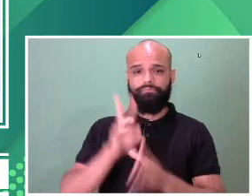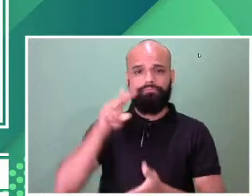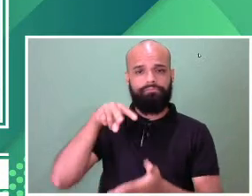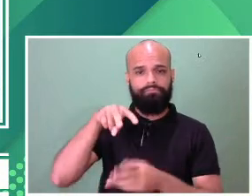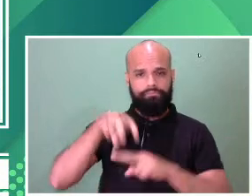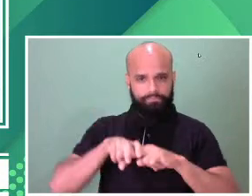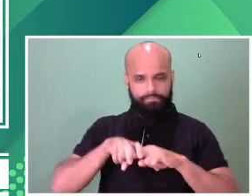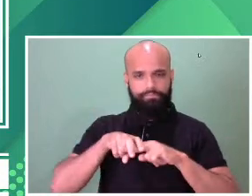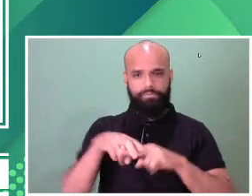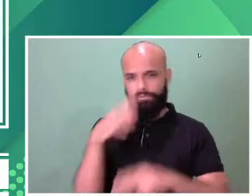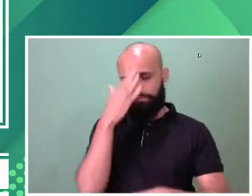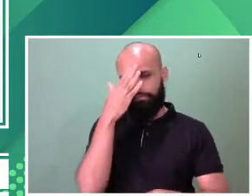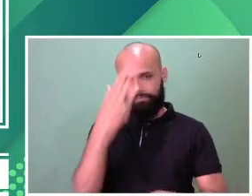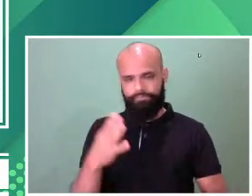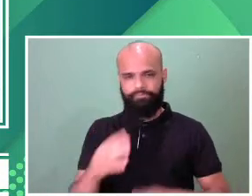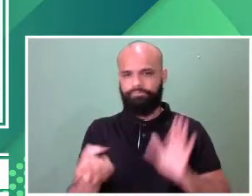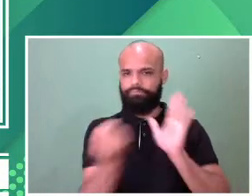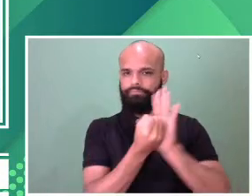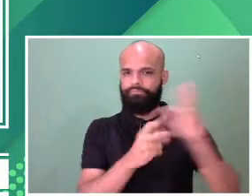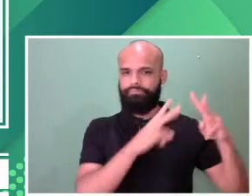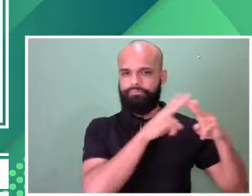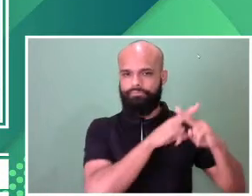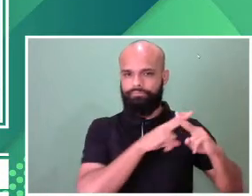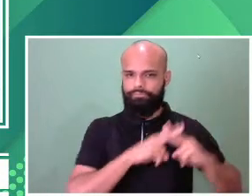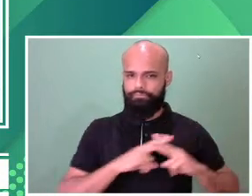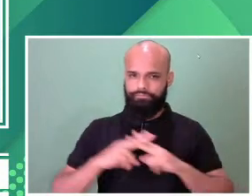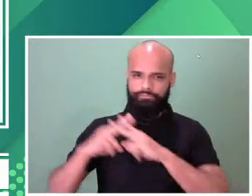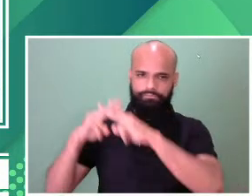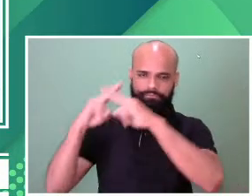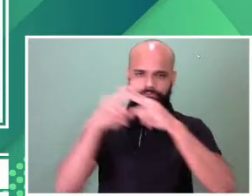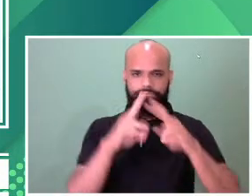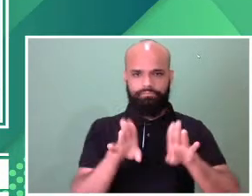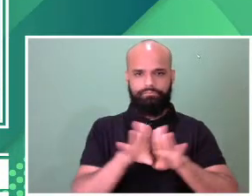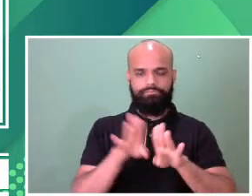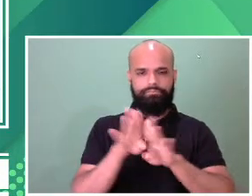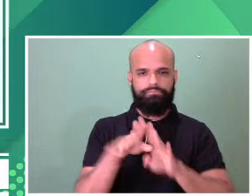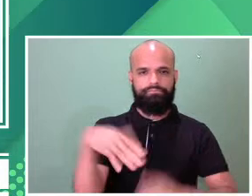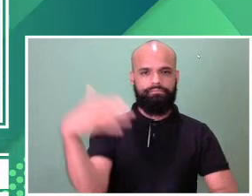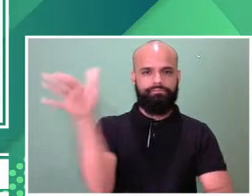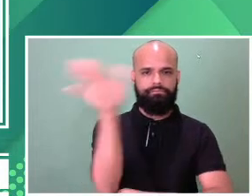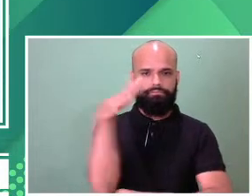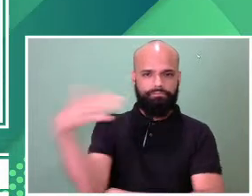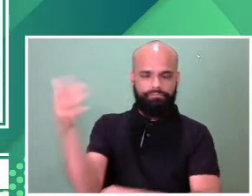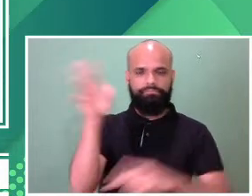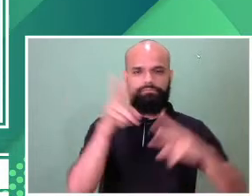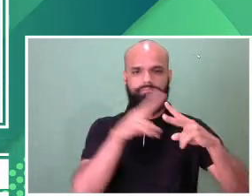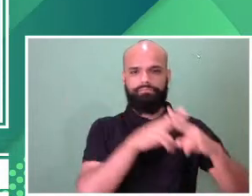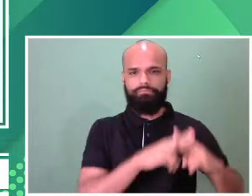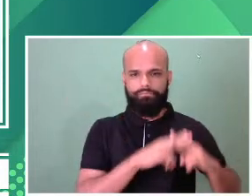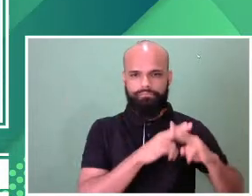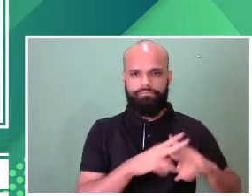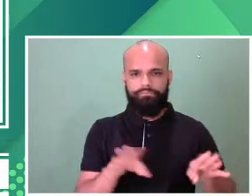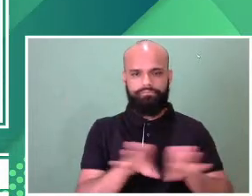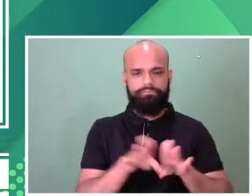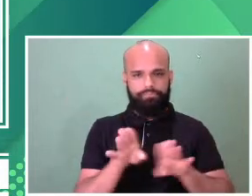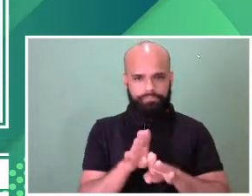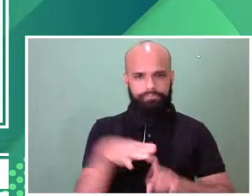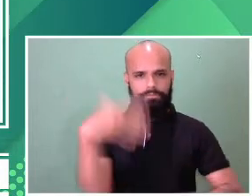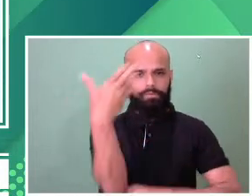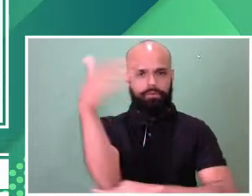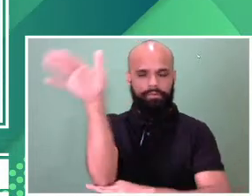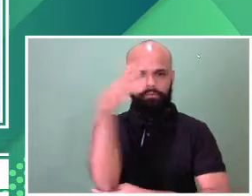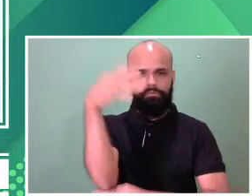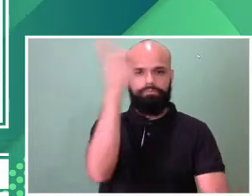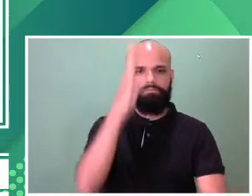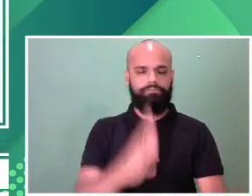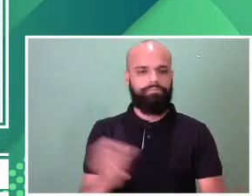um backdrop com a logomarca da UNIR, os brasões replicados e a bandeira da UNIR, juntamente com a bandeira do Brasil e